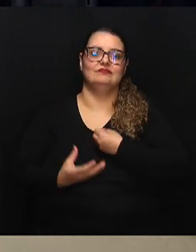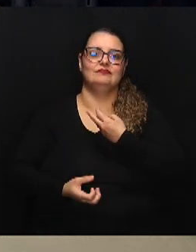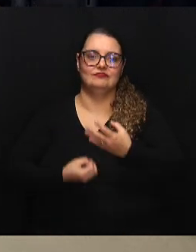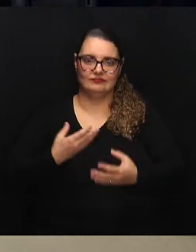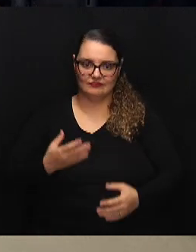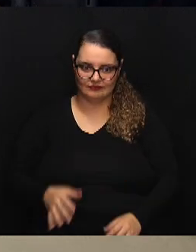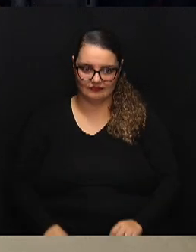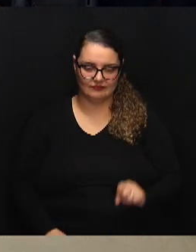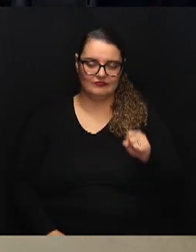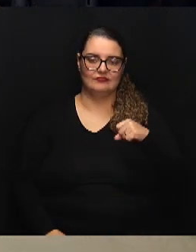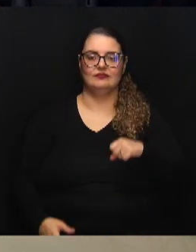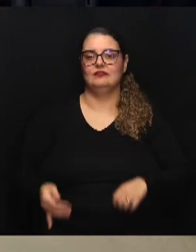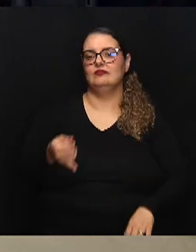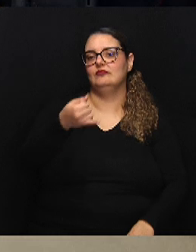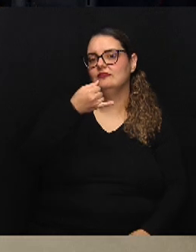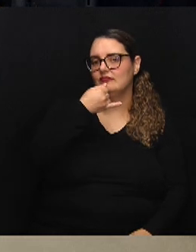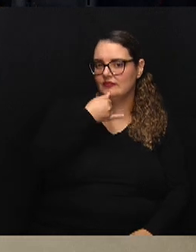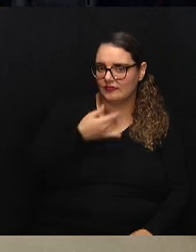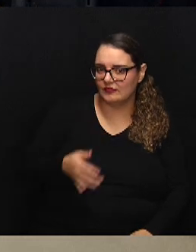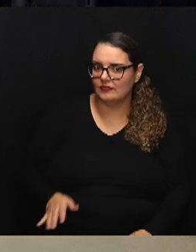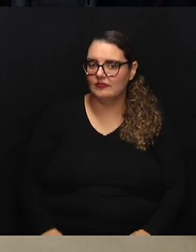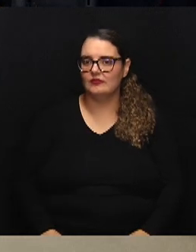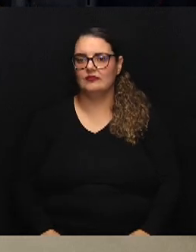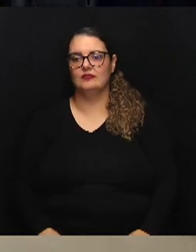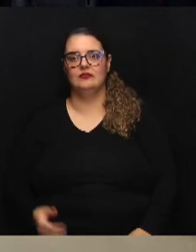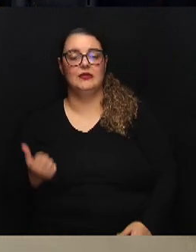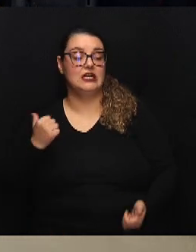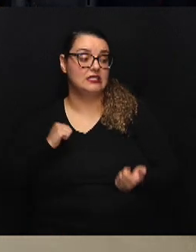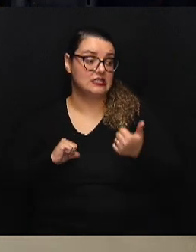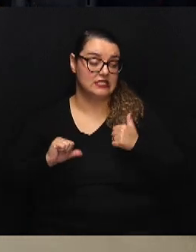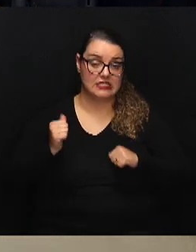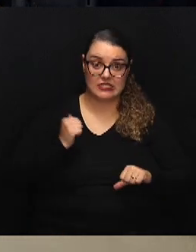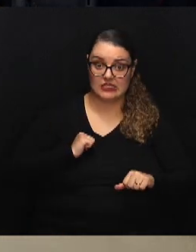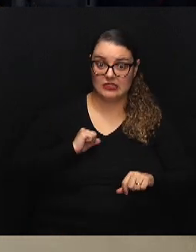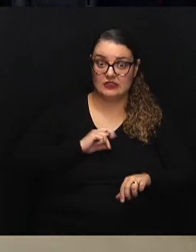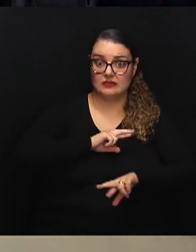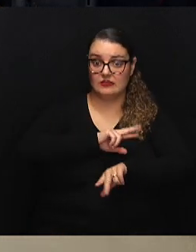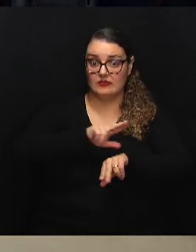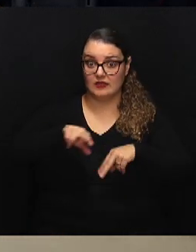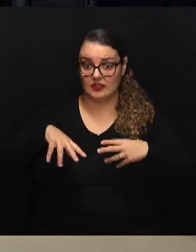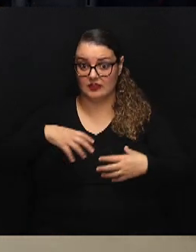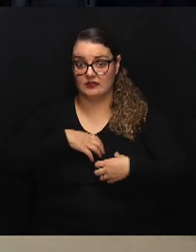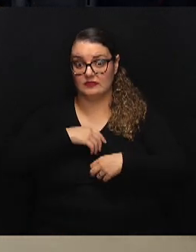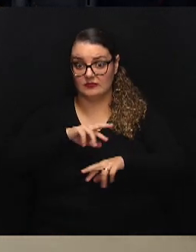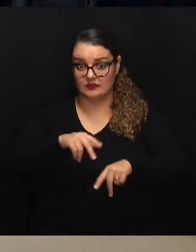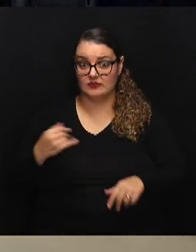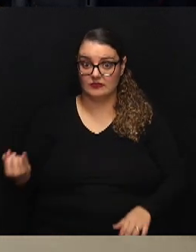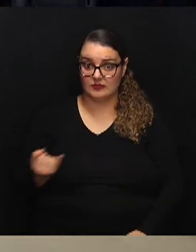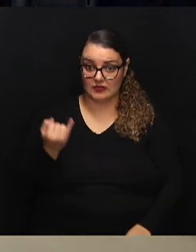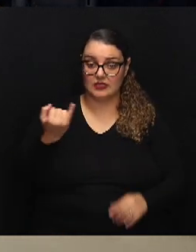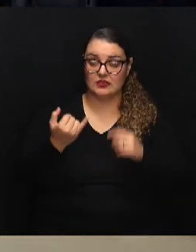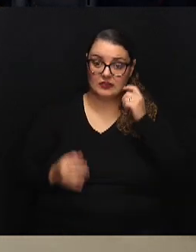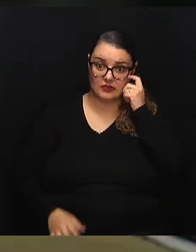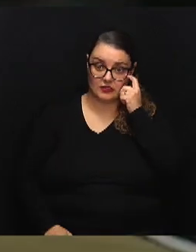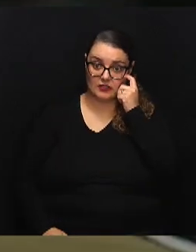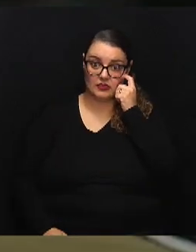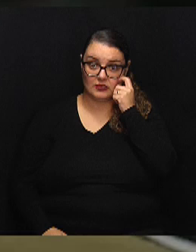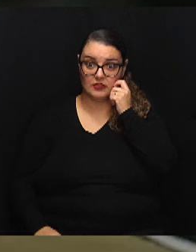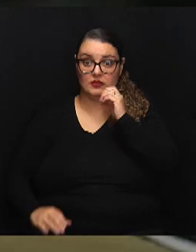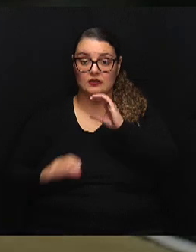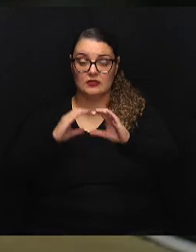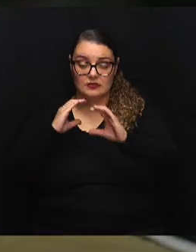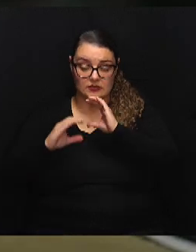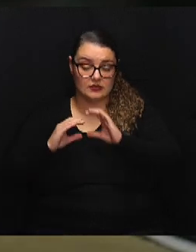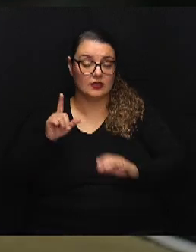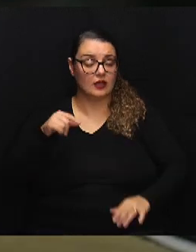Vem uma tristeza, vem uma ansiedade. Então é importante a comunicação, né?